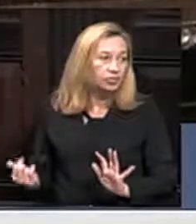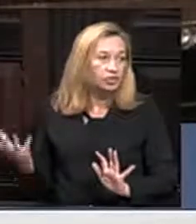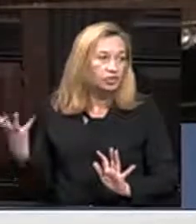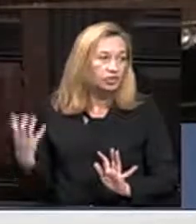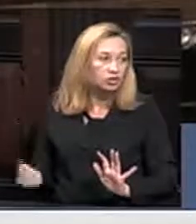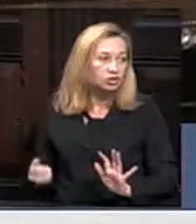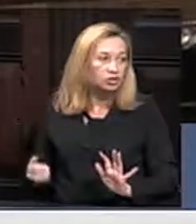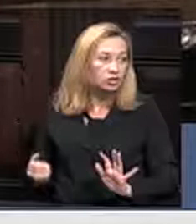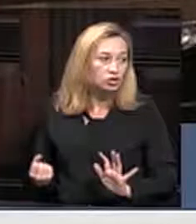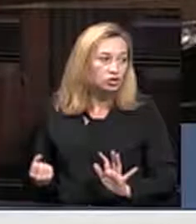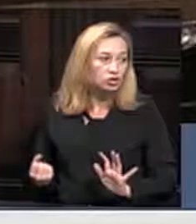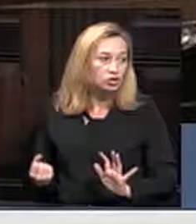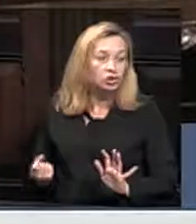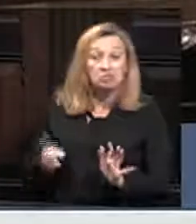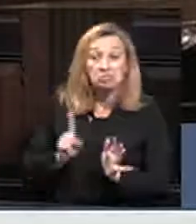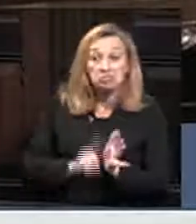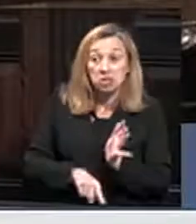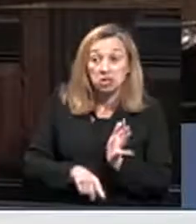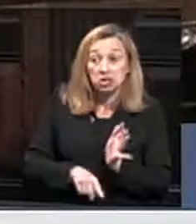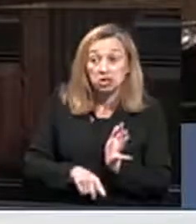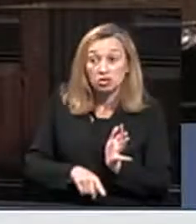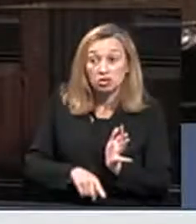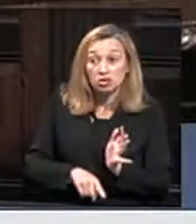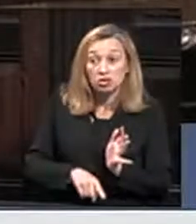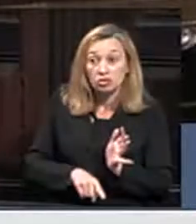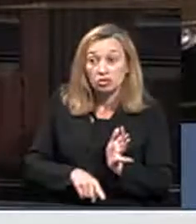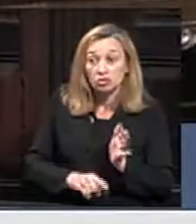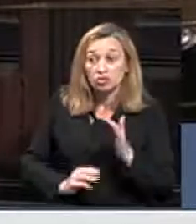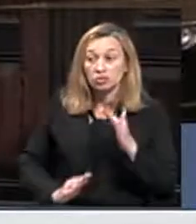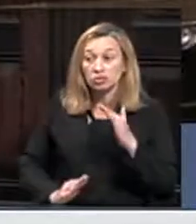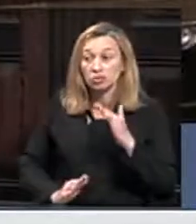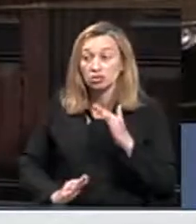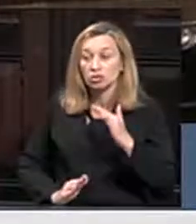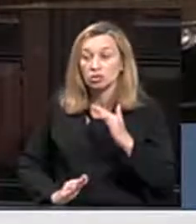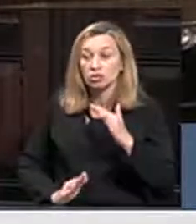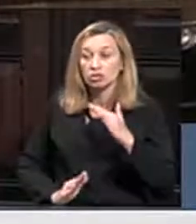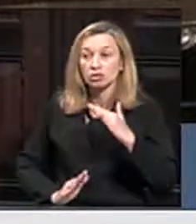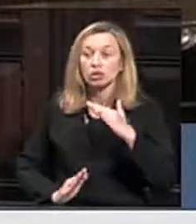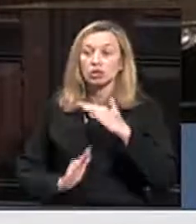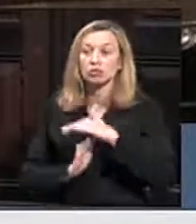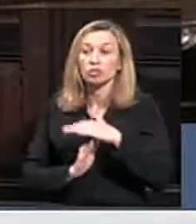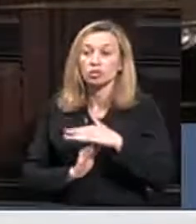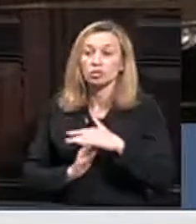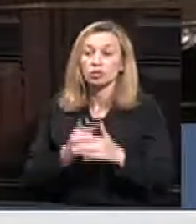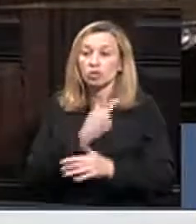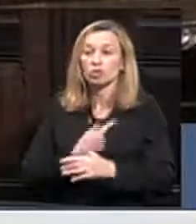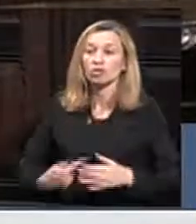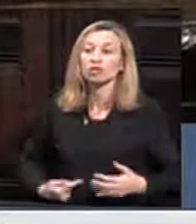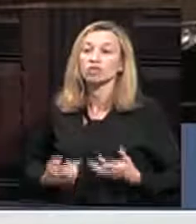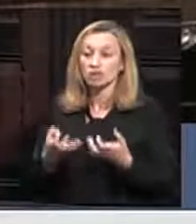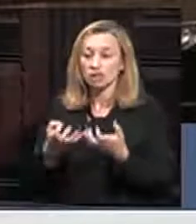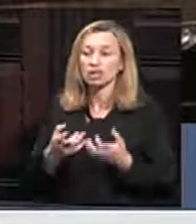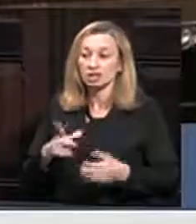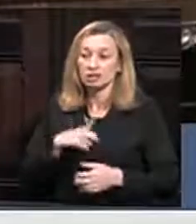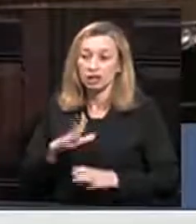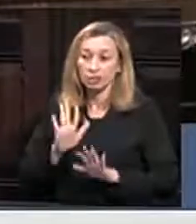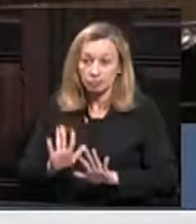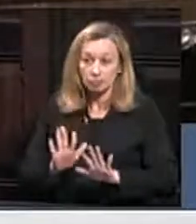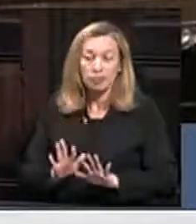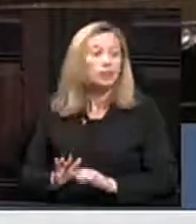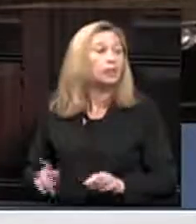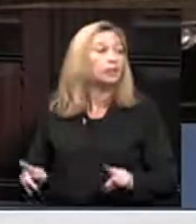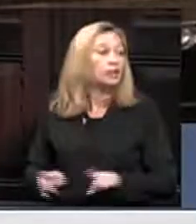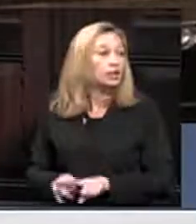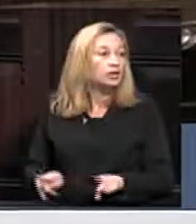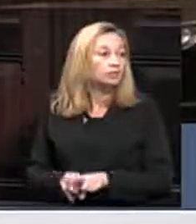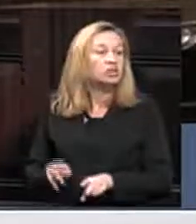pessoal foi inferior aos limites que pretendia o governo do Estado alcançar. E aí, também, no